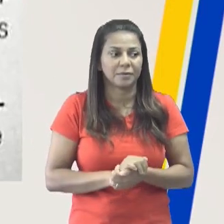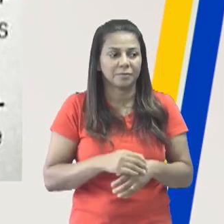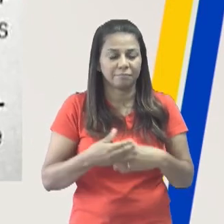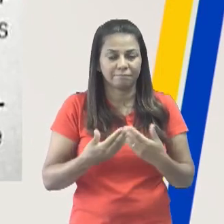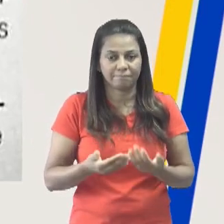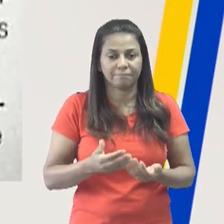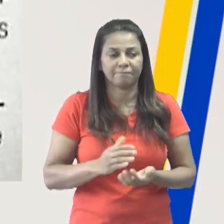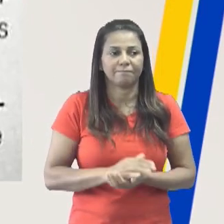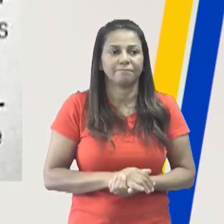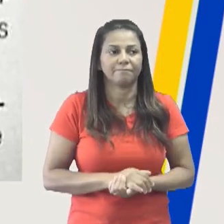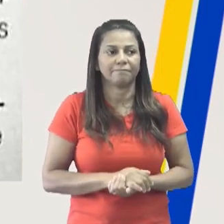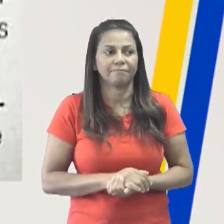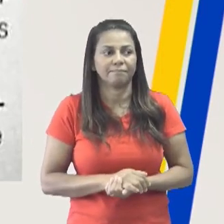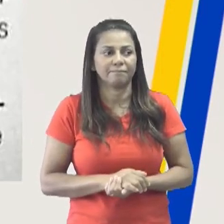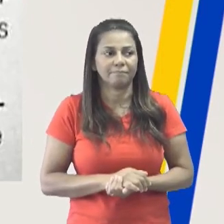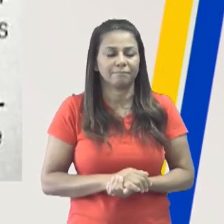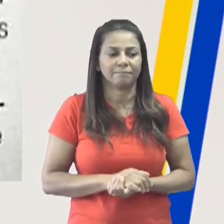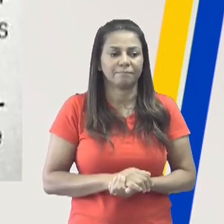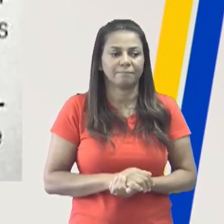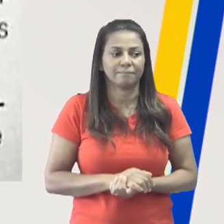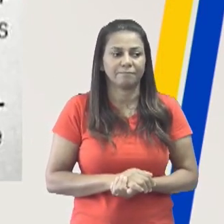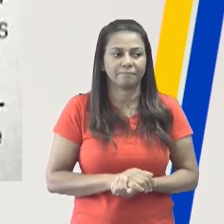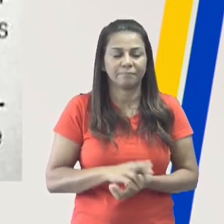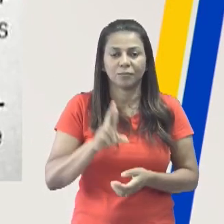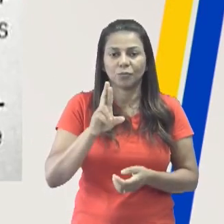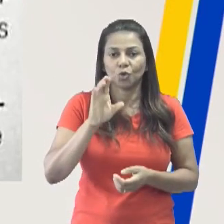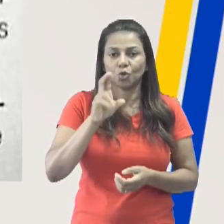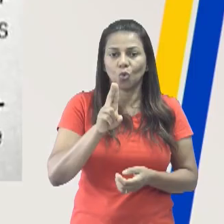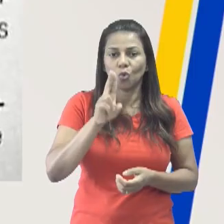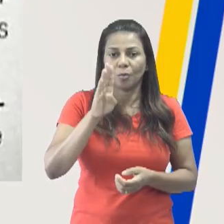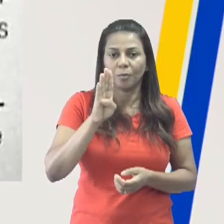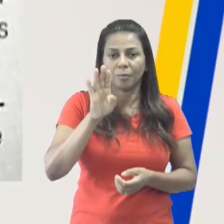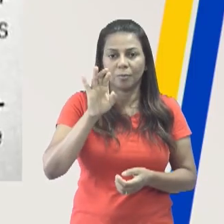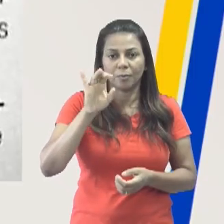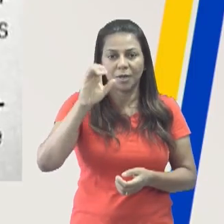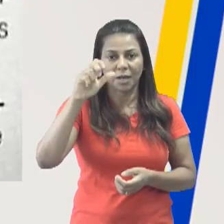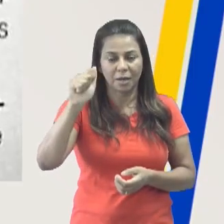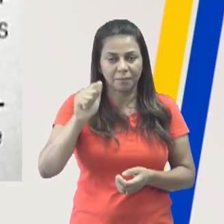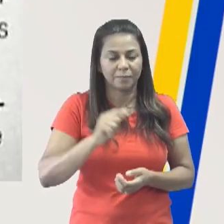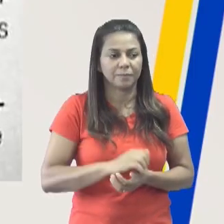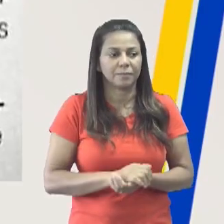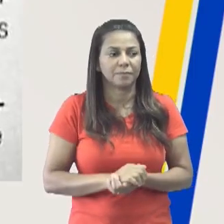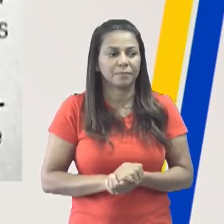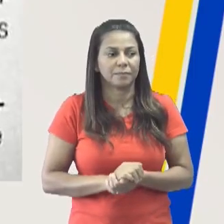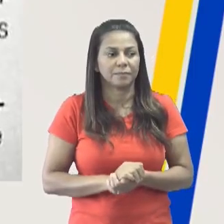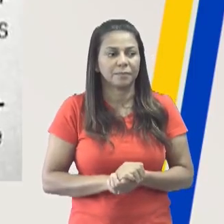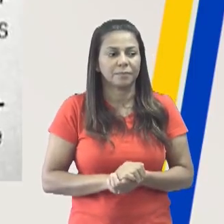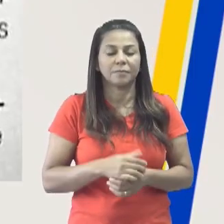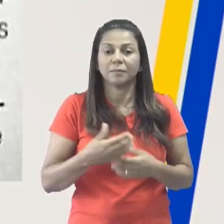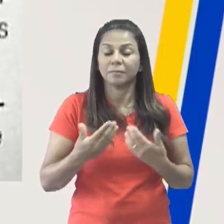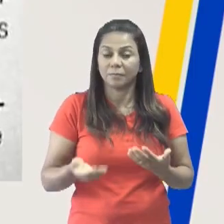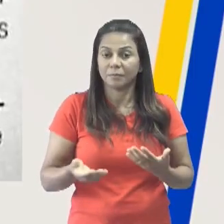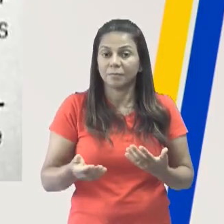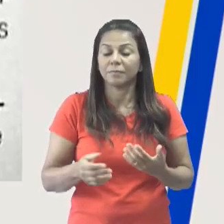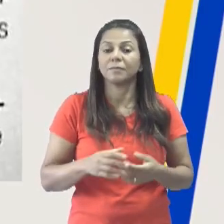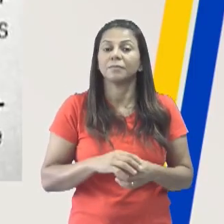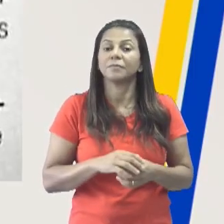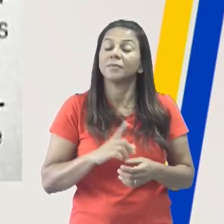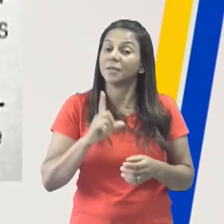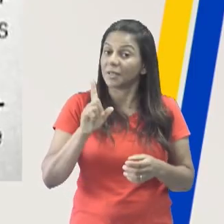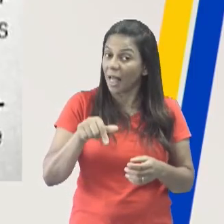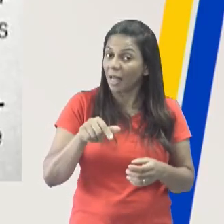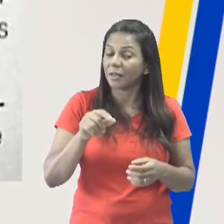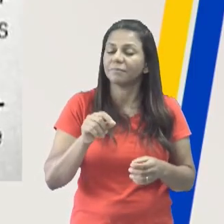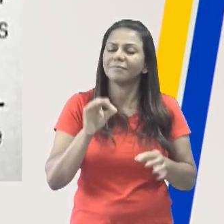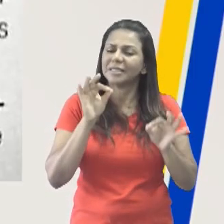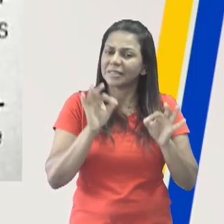é uma proparoxítona. Particularmente, eu chamo rúbrica, tá bom? Então, rúbricas ou rubricas são